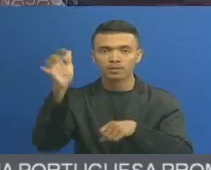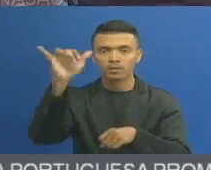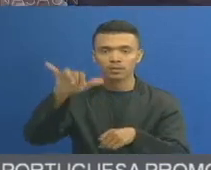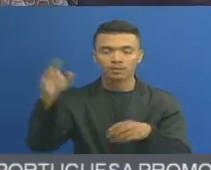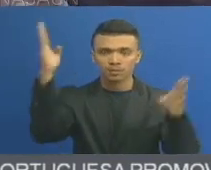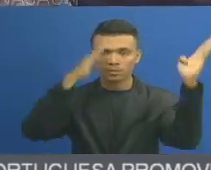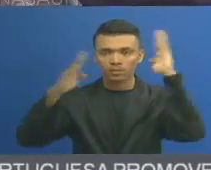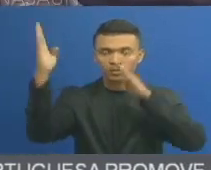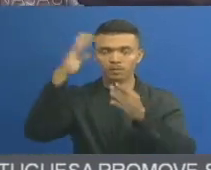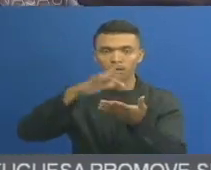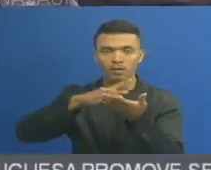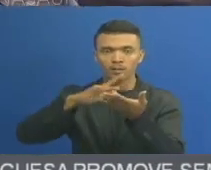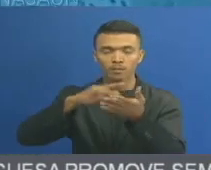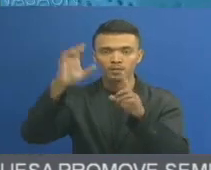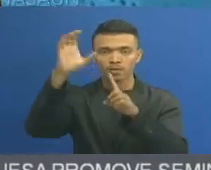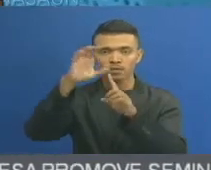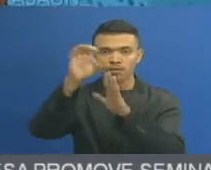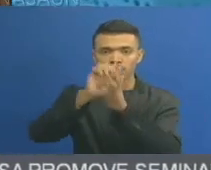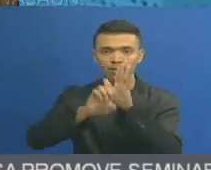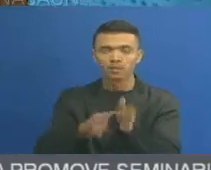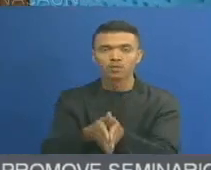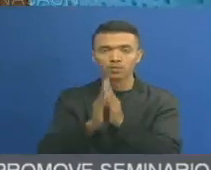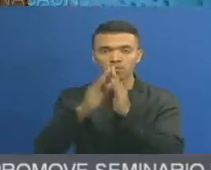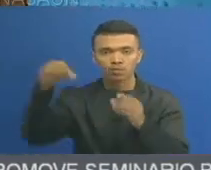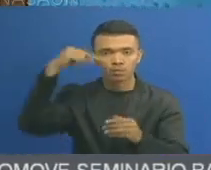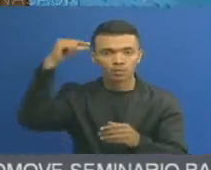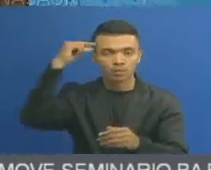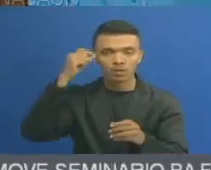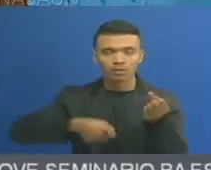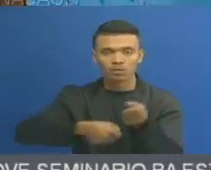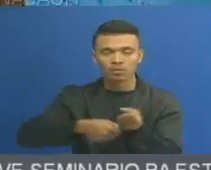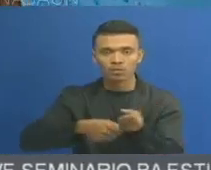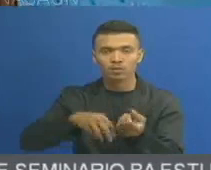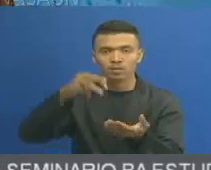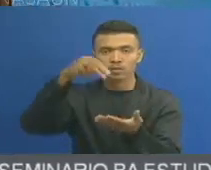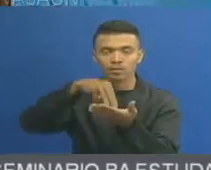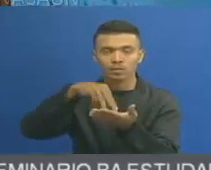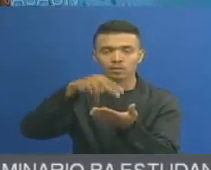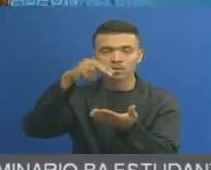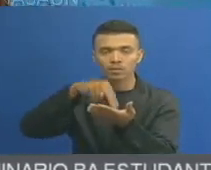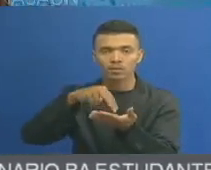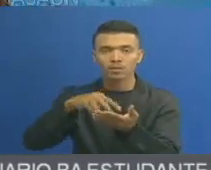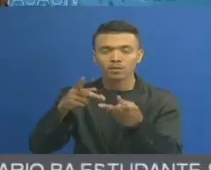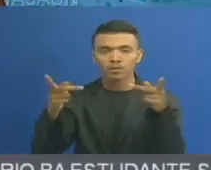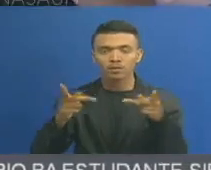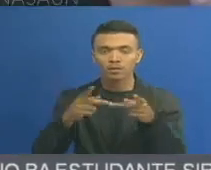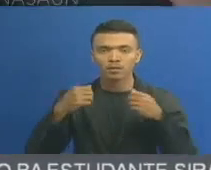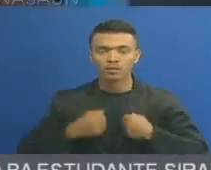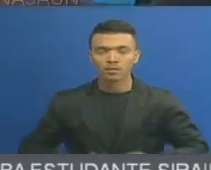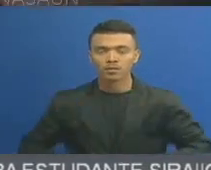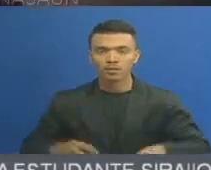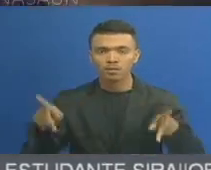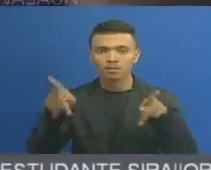de problema medicamento, chefe de Estado Russo Governo reforça médico no enfermeiro para facilidade de saúde e aposto administrativo